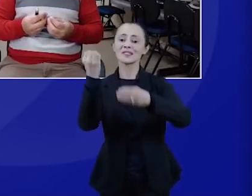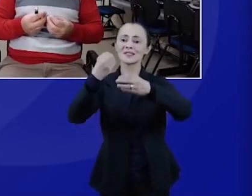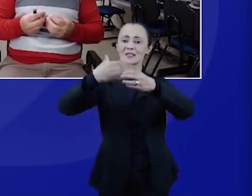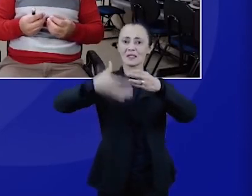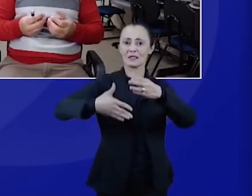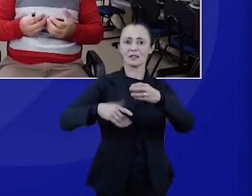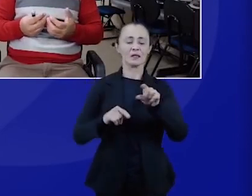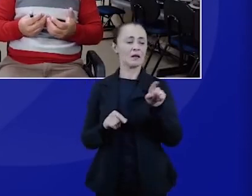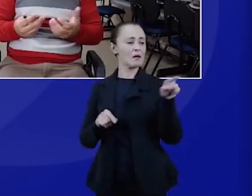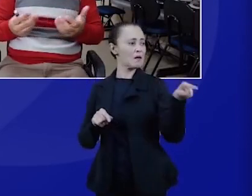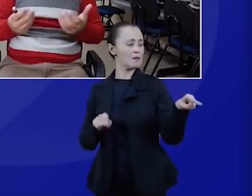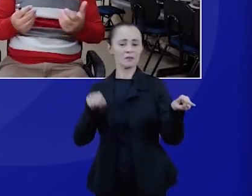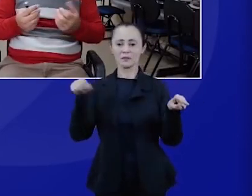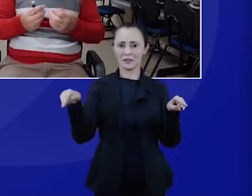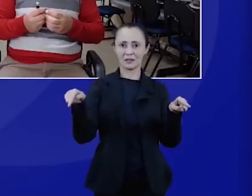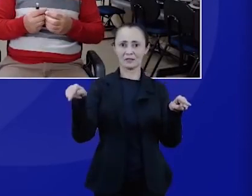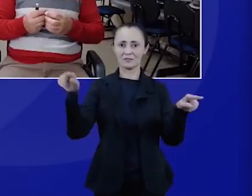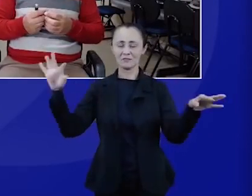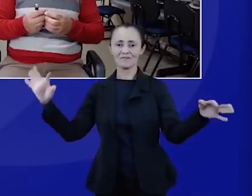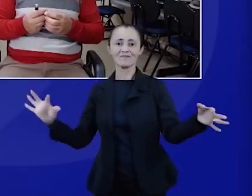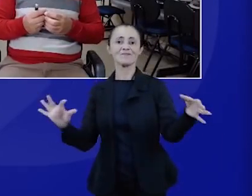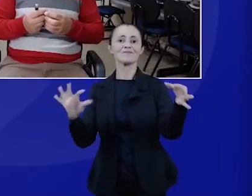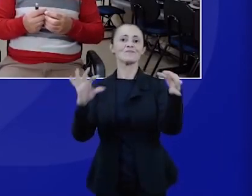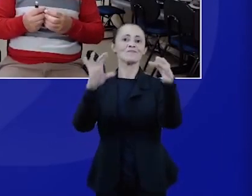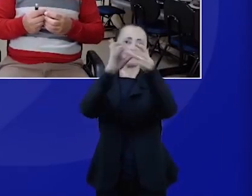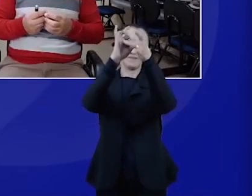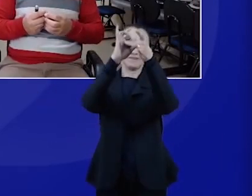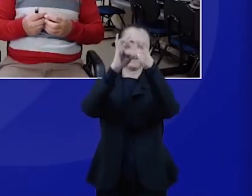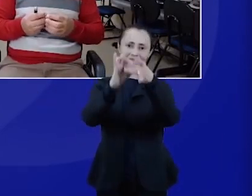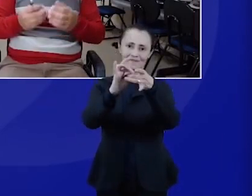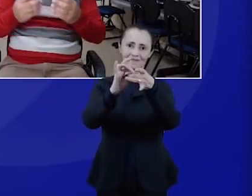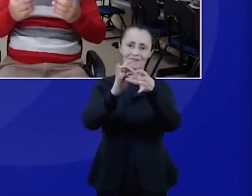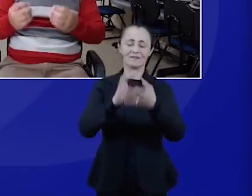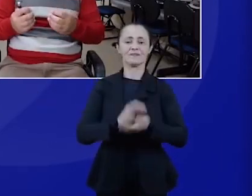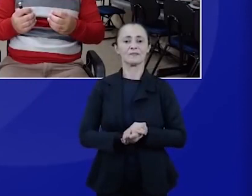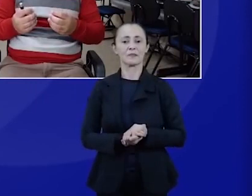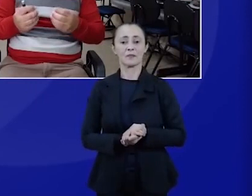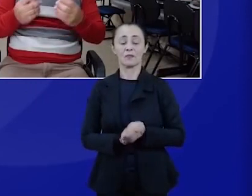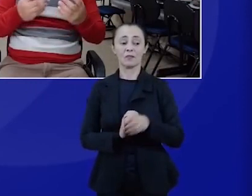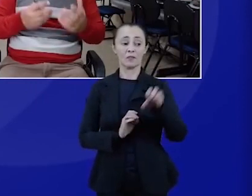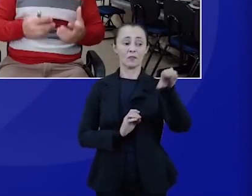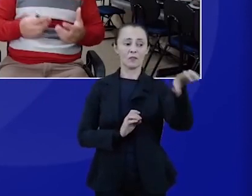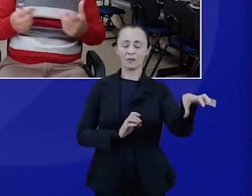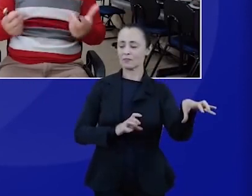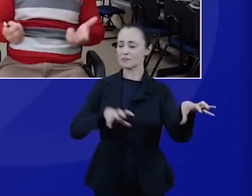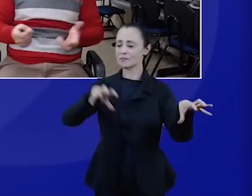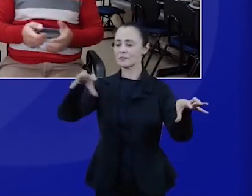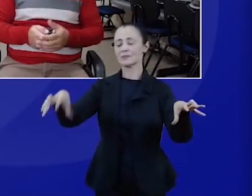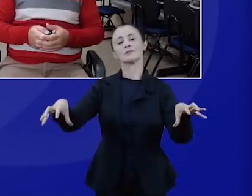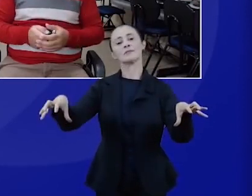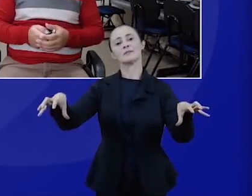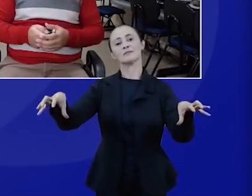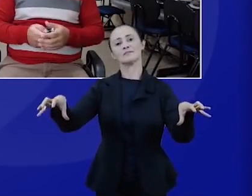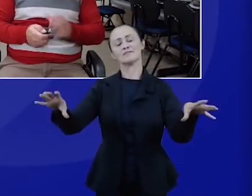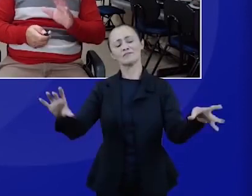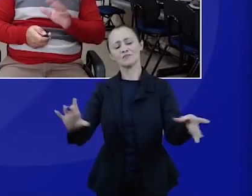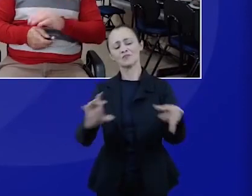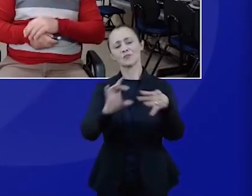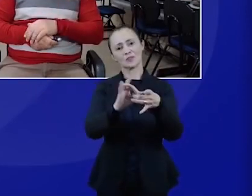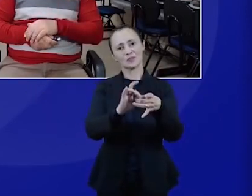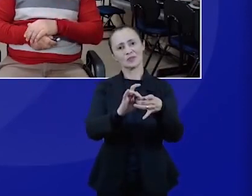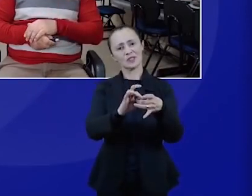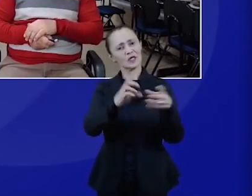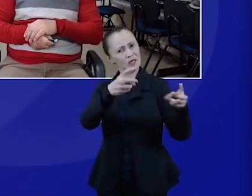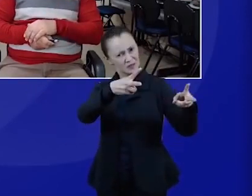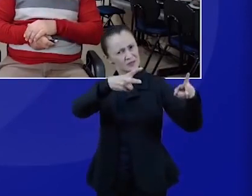cidade, mas fazer a interação entre elas. Ou seja, o campo e as cidades da rede urbana.